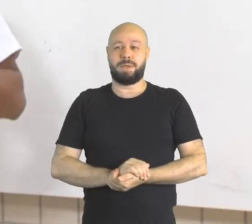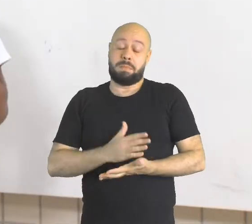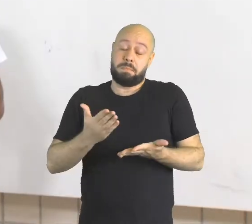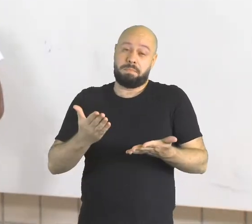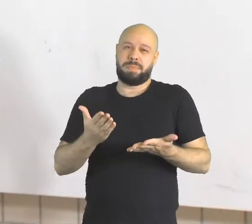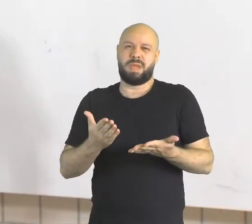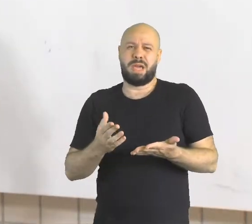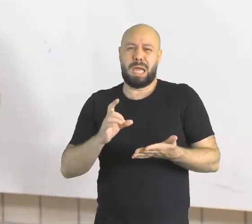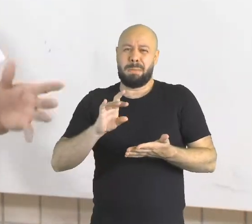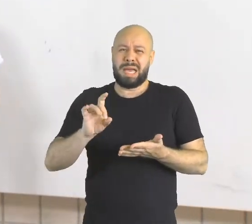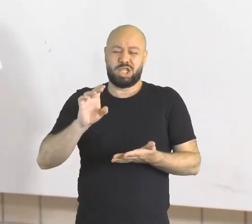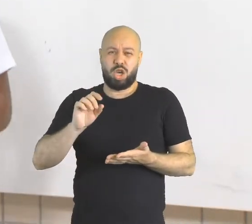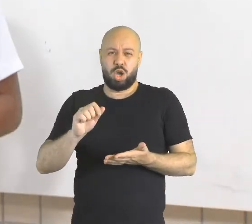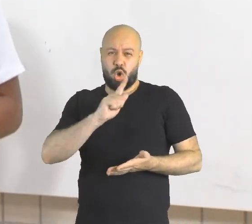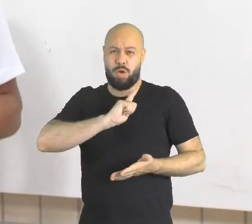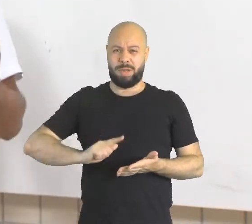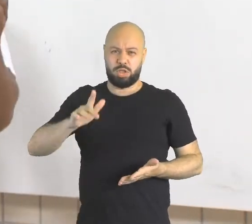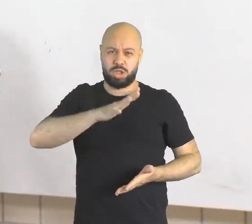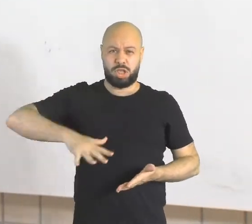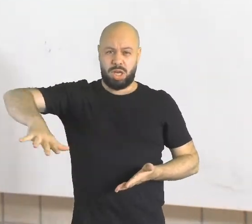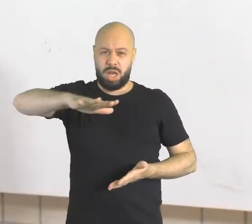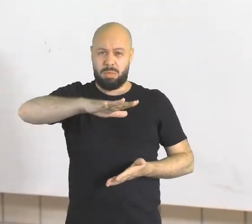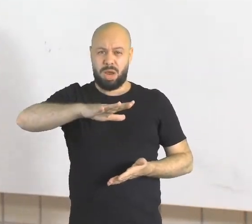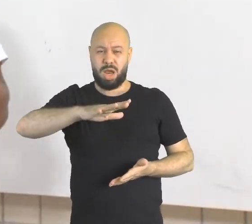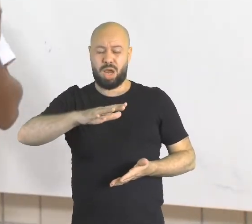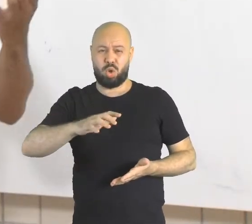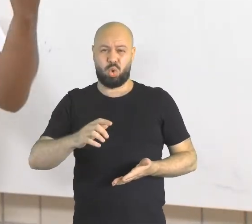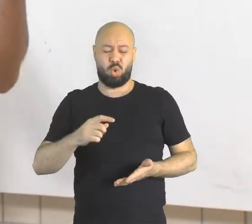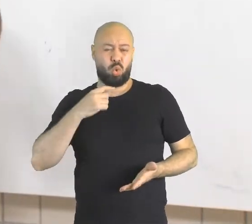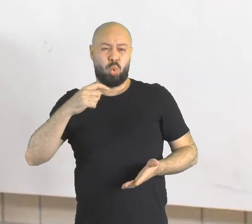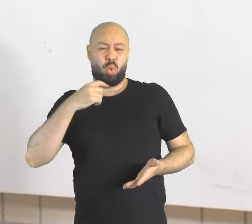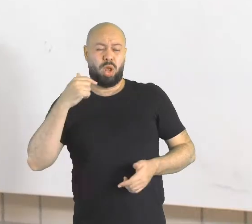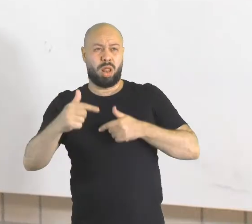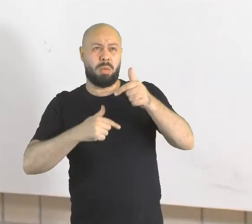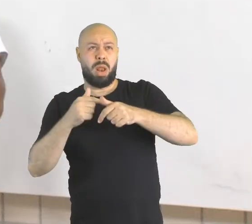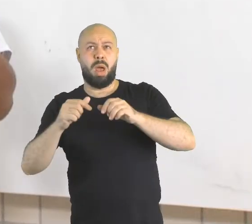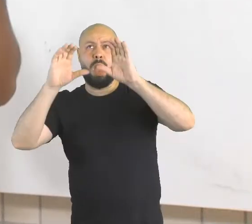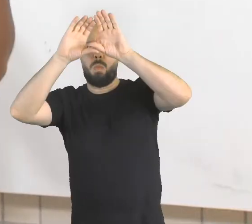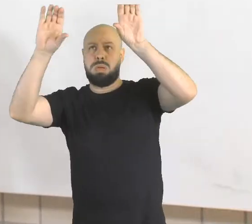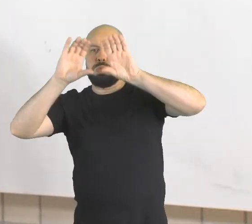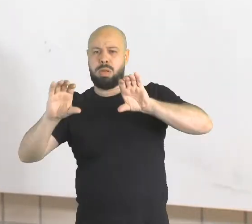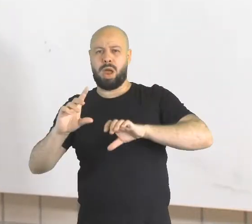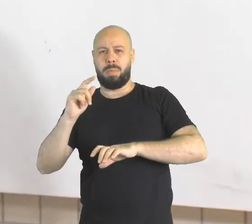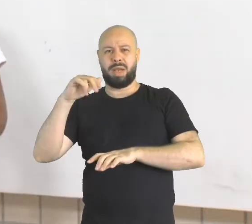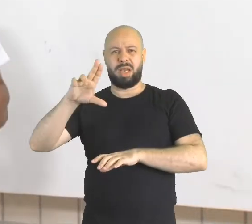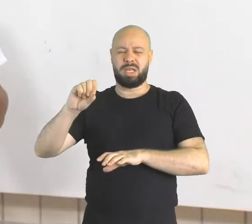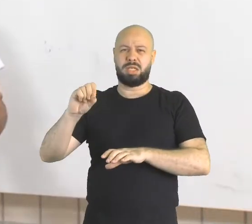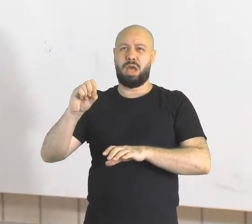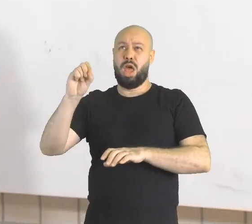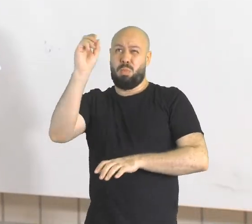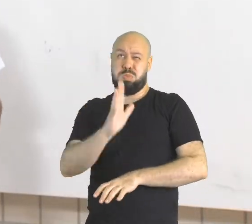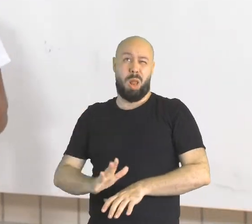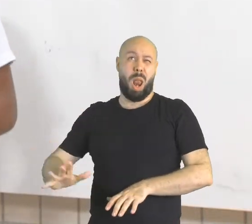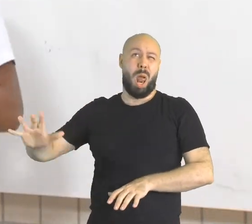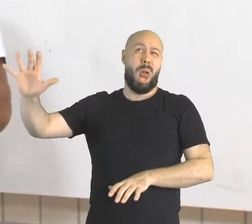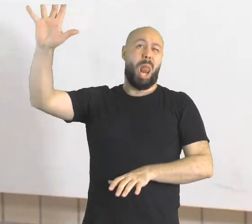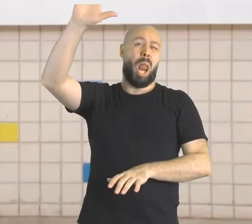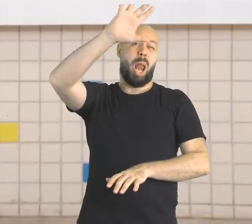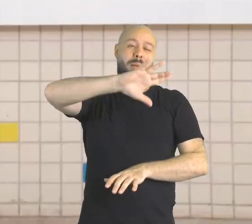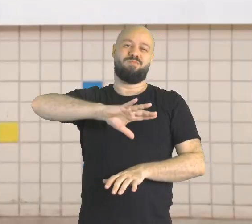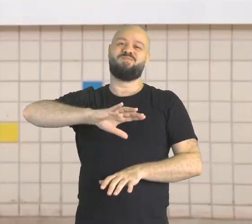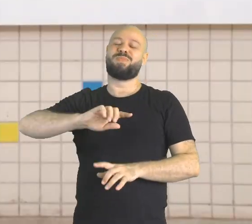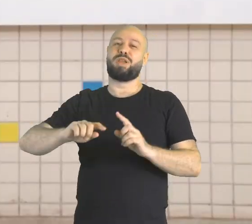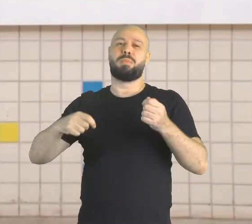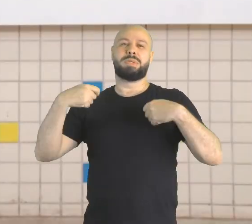Bom, só que esse governador-geral ele não conseguiria administrar todas as capitanias, né, toda a colônia brasileira sozinha. Então,